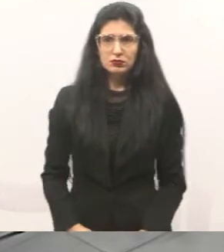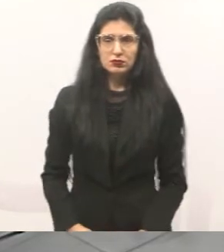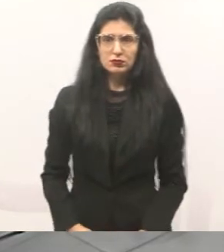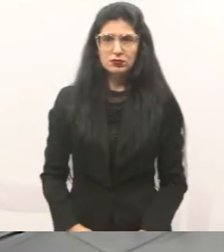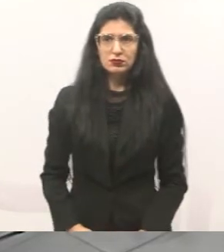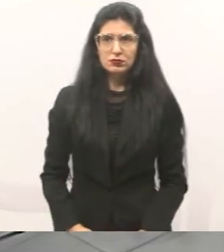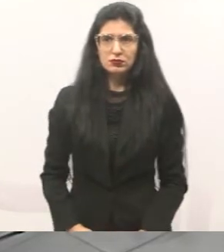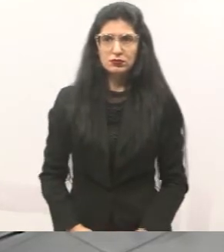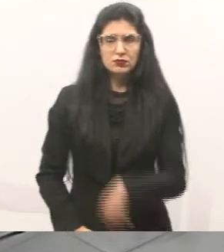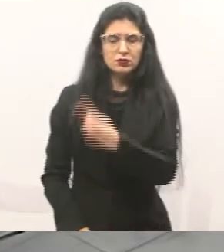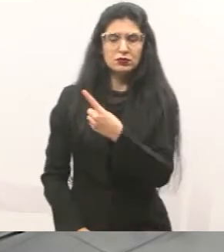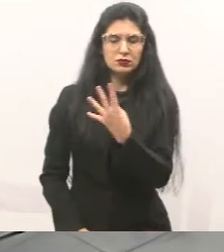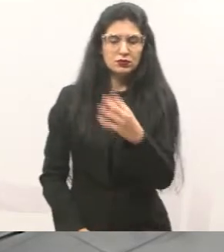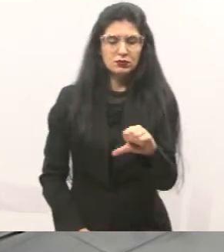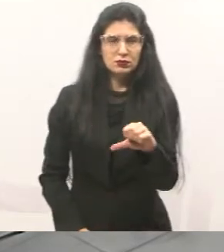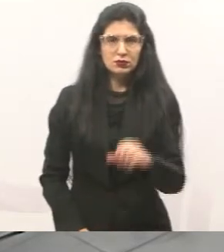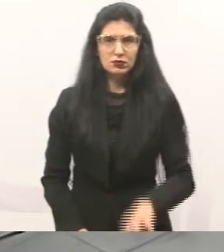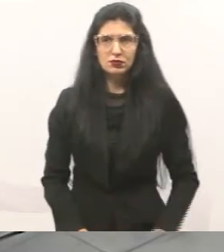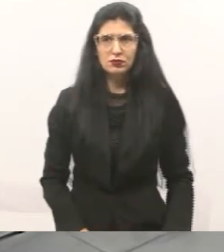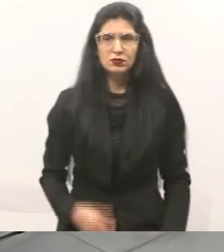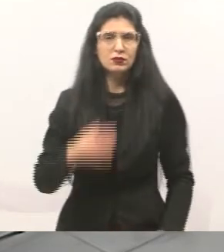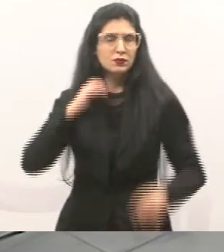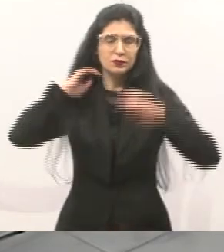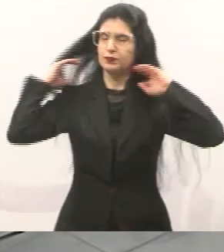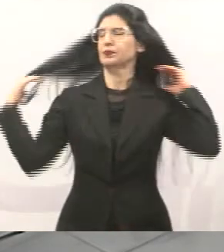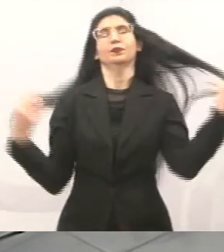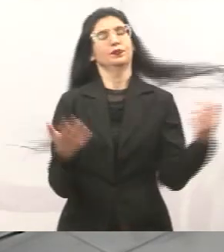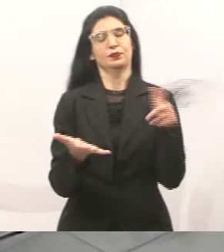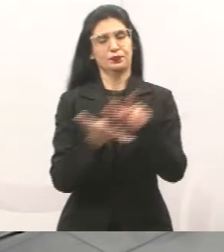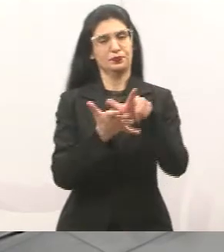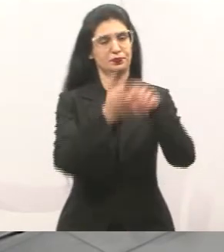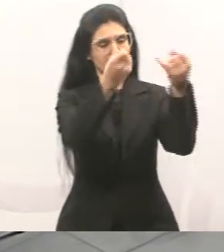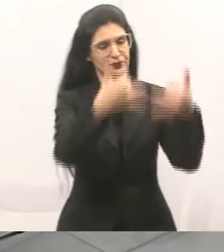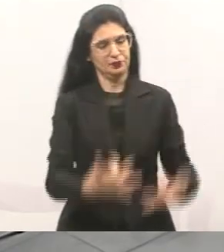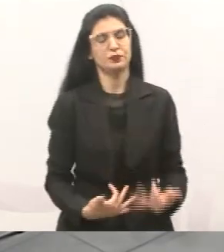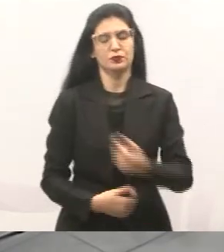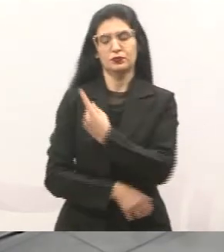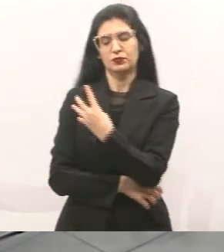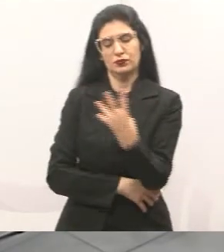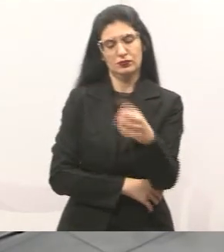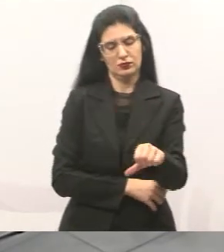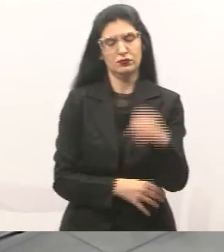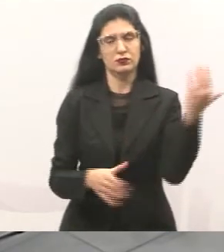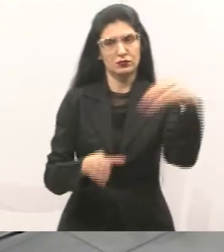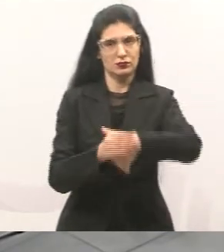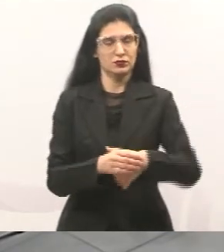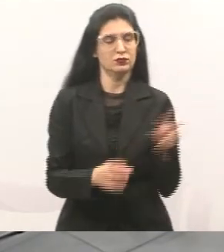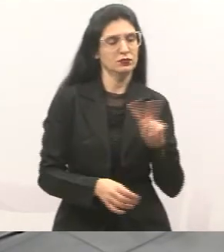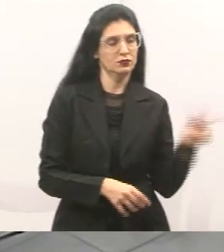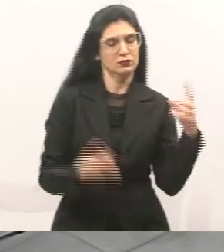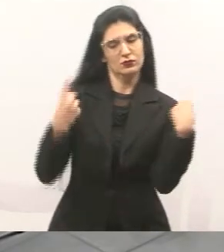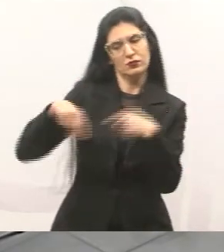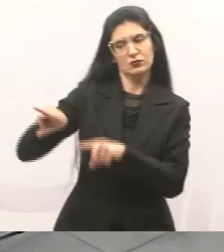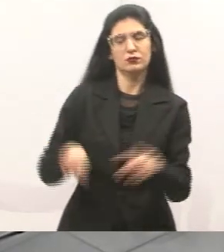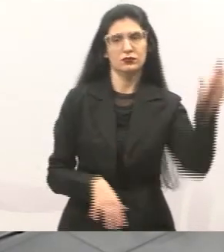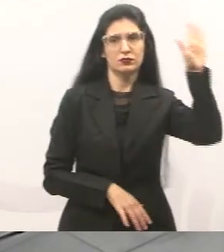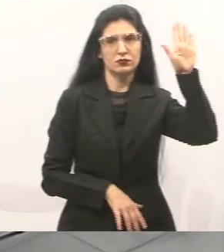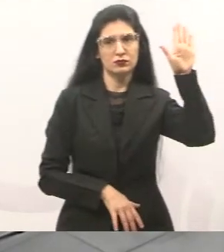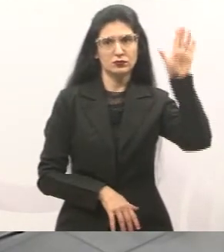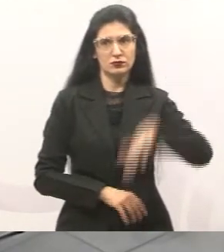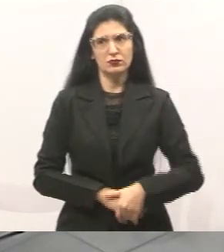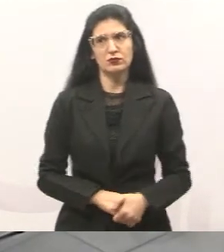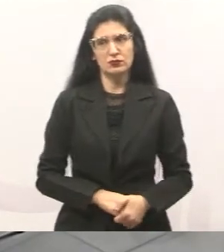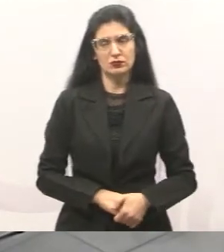149. Requerimento 149 em votação. Os vereadores contrários se manifestem levantando o